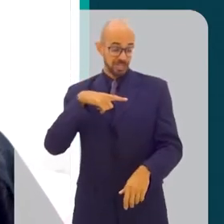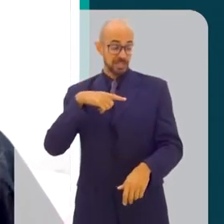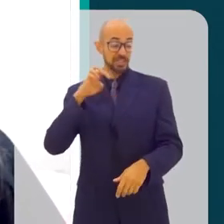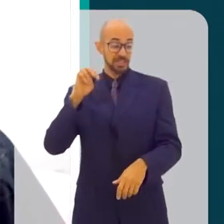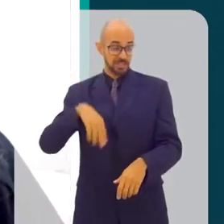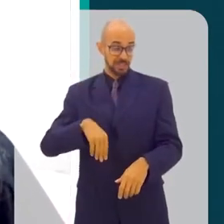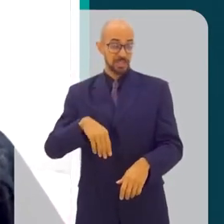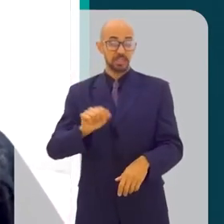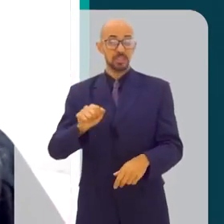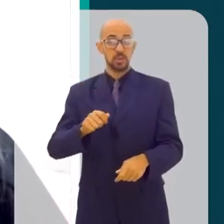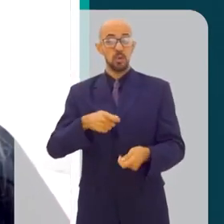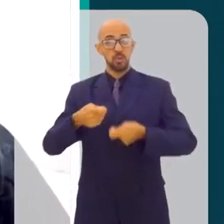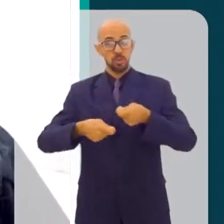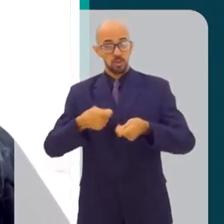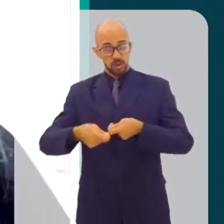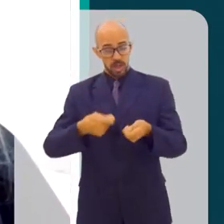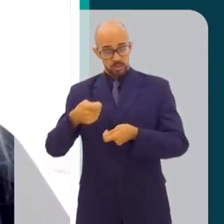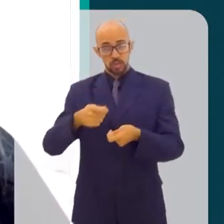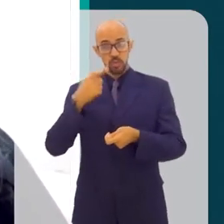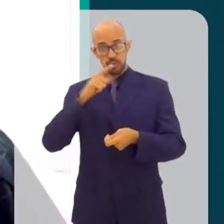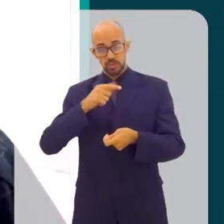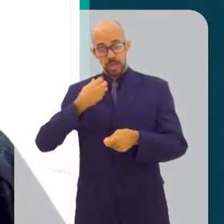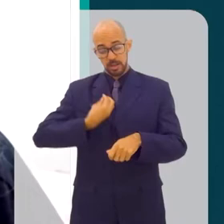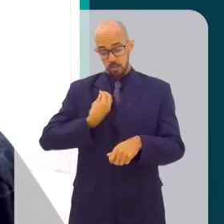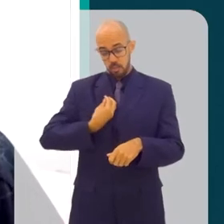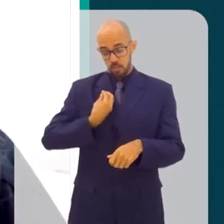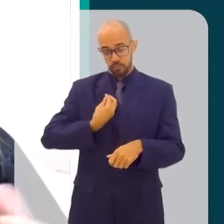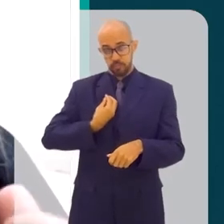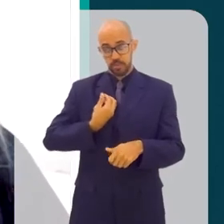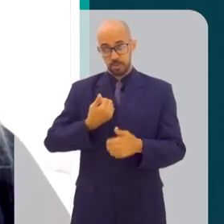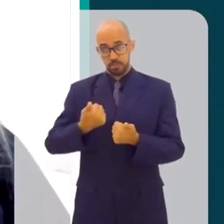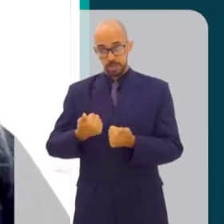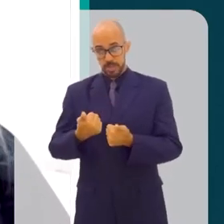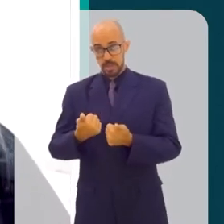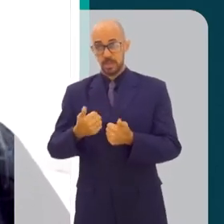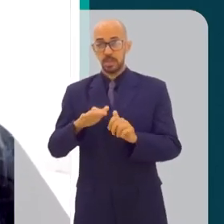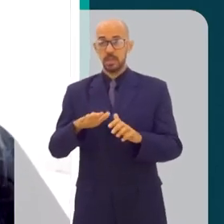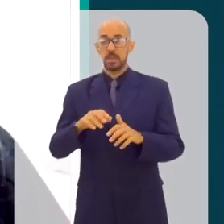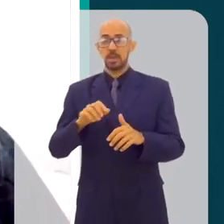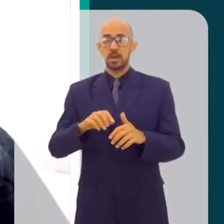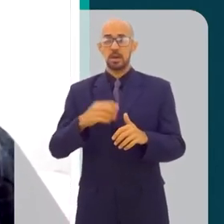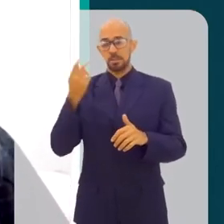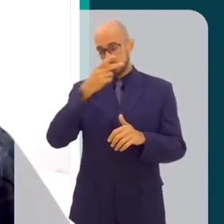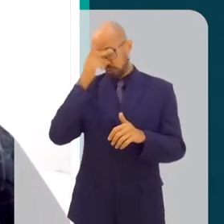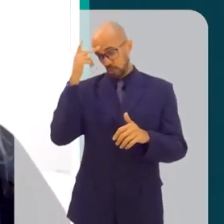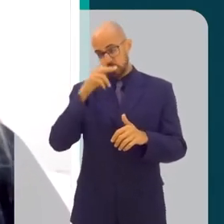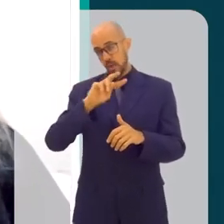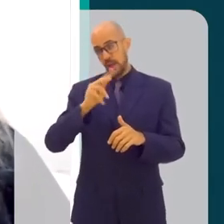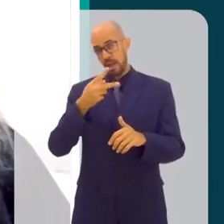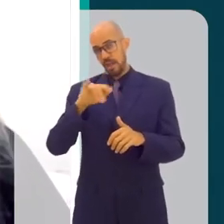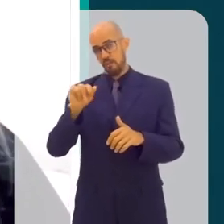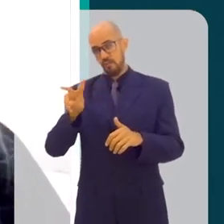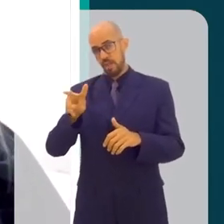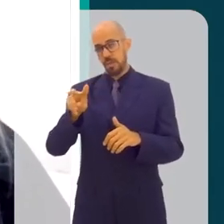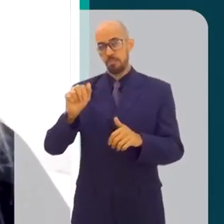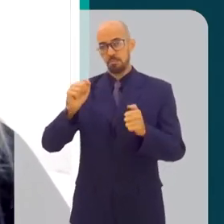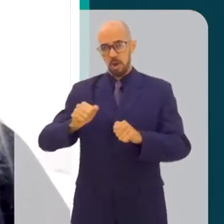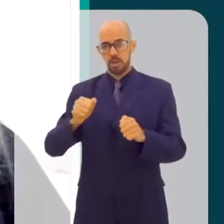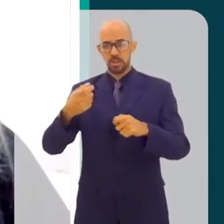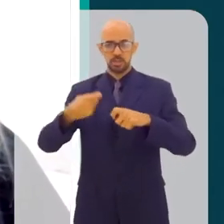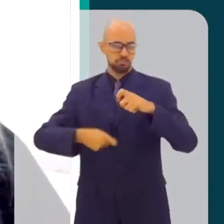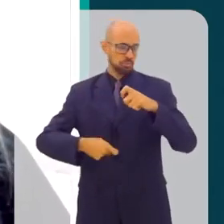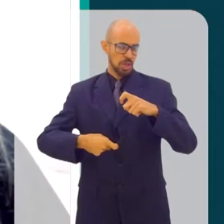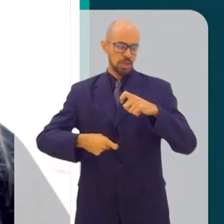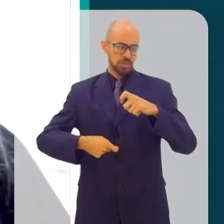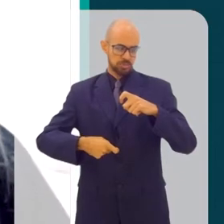que existe ainda, claro, controlado, a gente consegue ter qualidade de vida. Pessoas com HIV/AIDS, elas podem ter